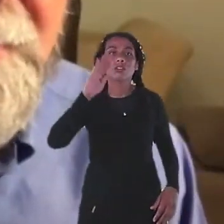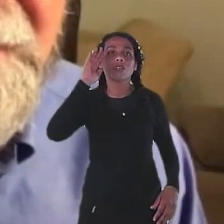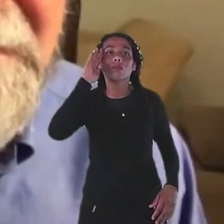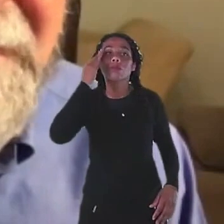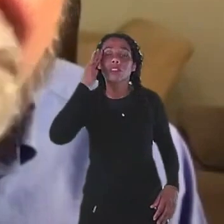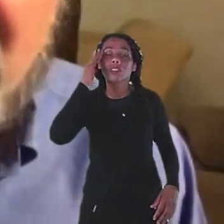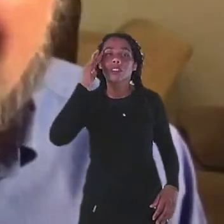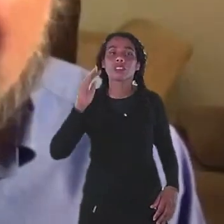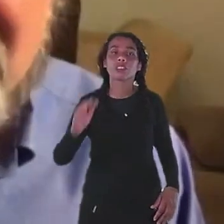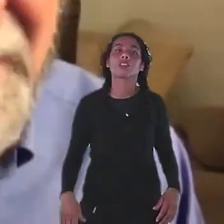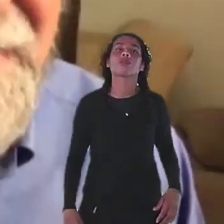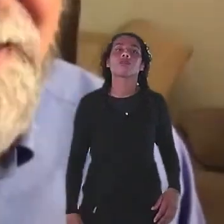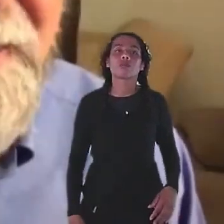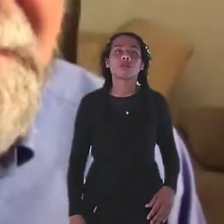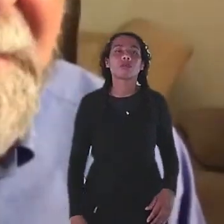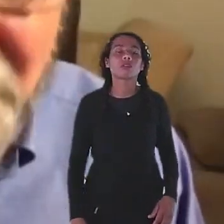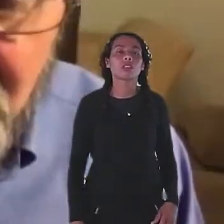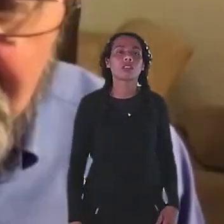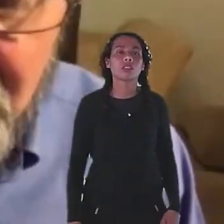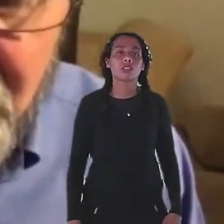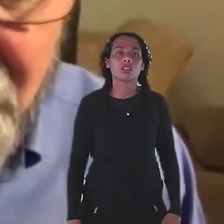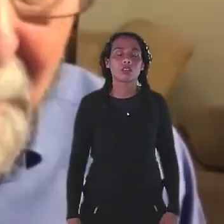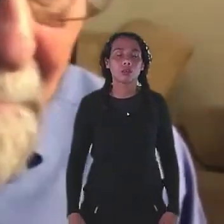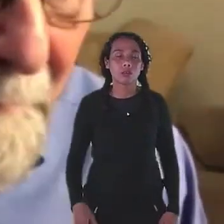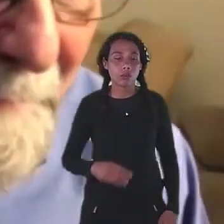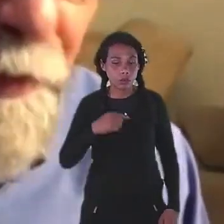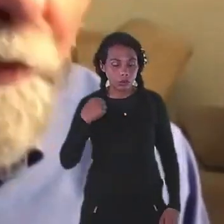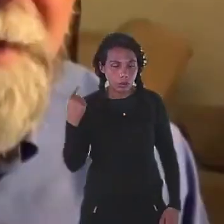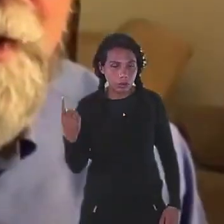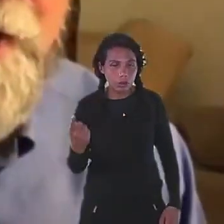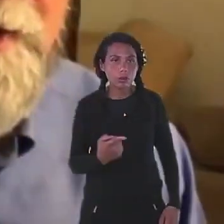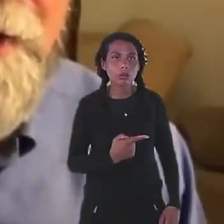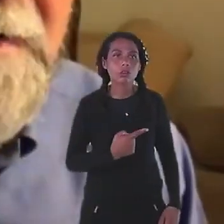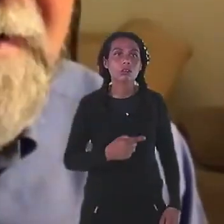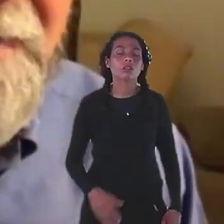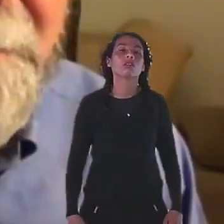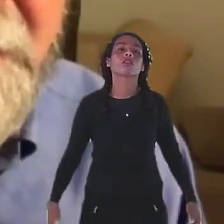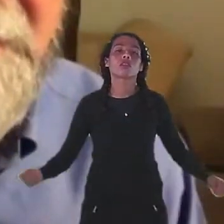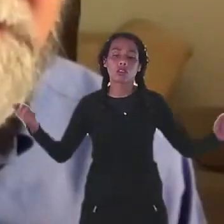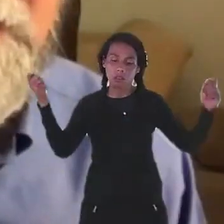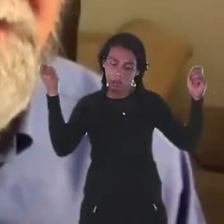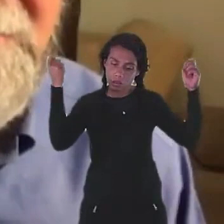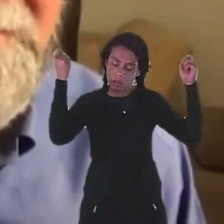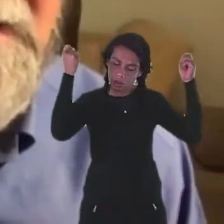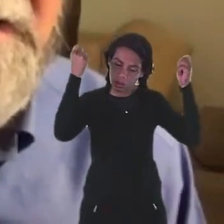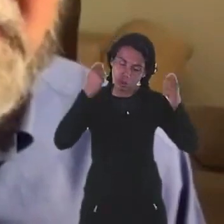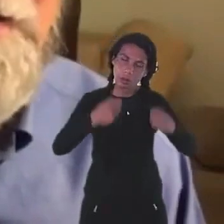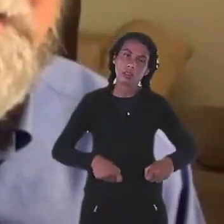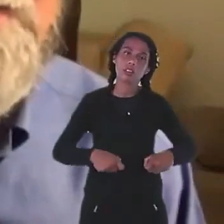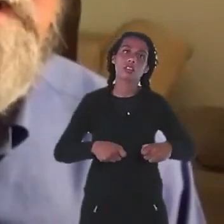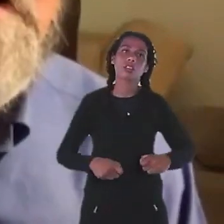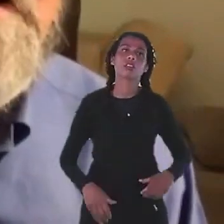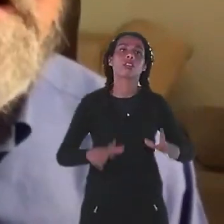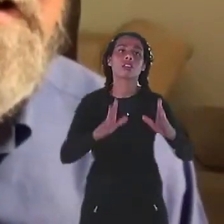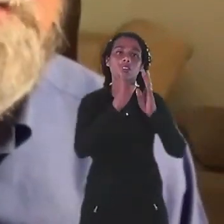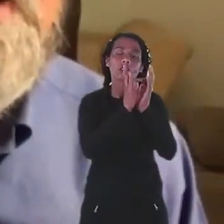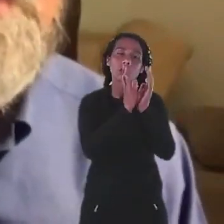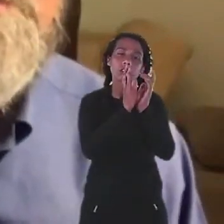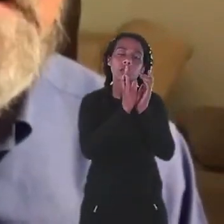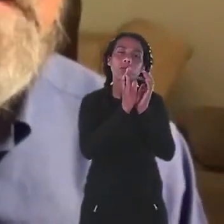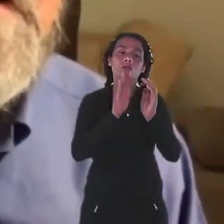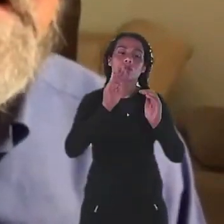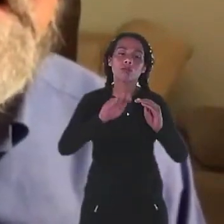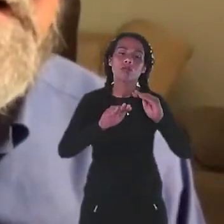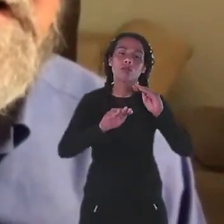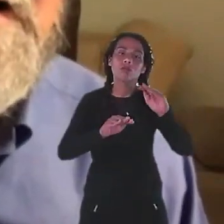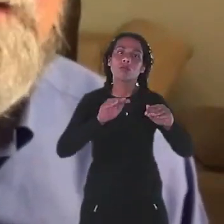no mundo e a nossa capacidade de, né, assumir o controle da nossa própria evolução, que é algo que nenhuma